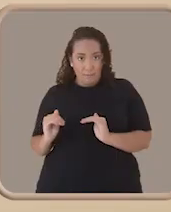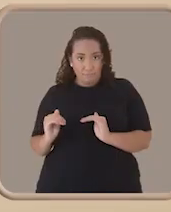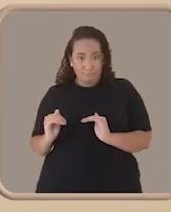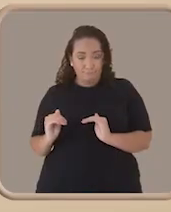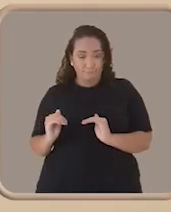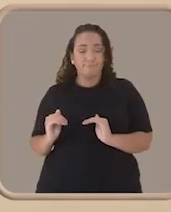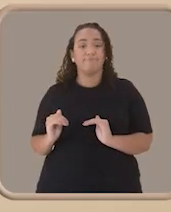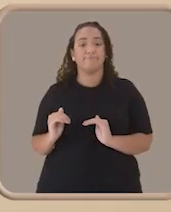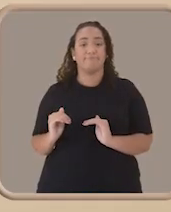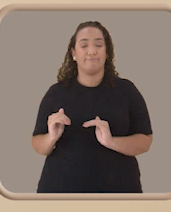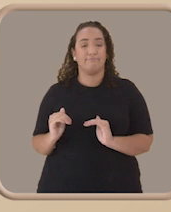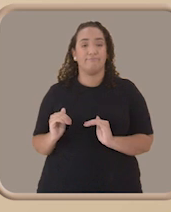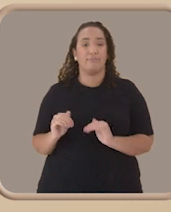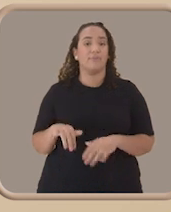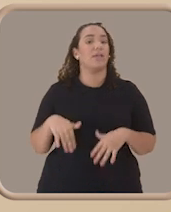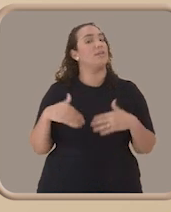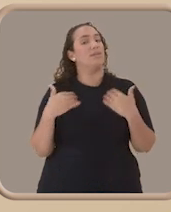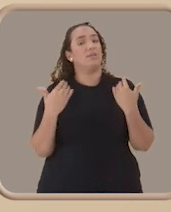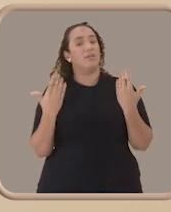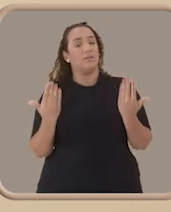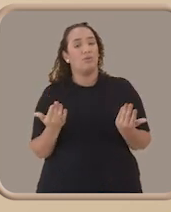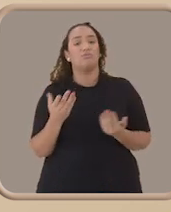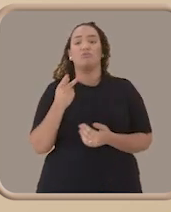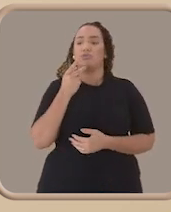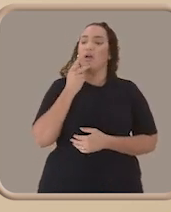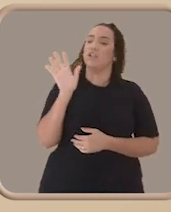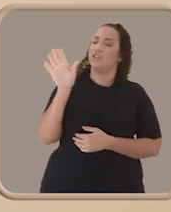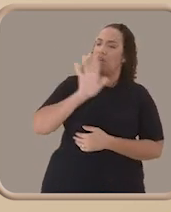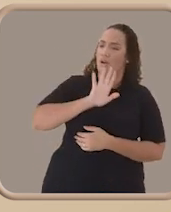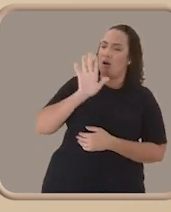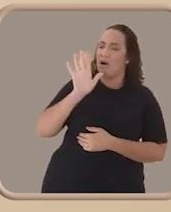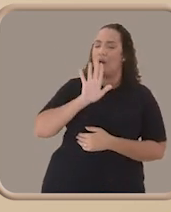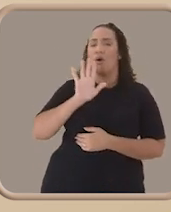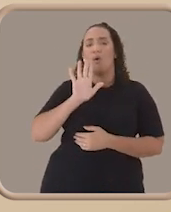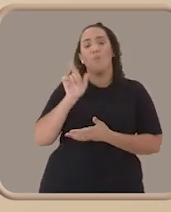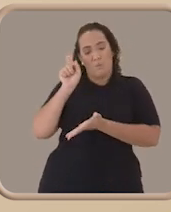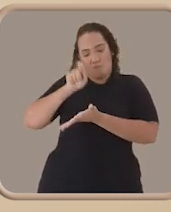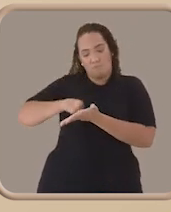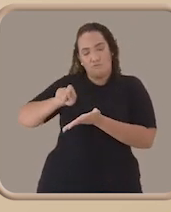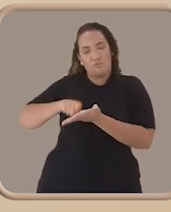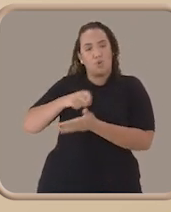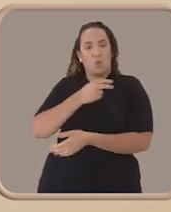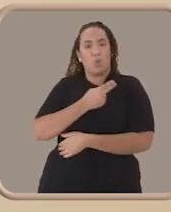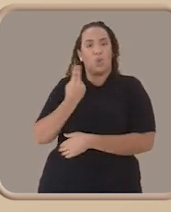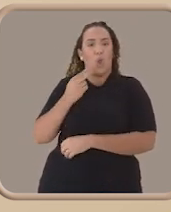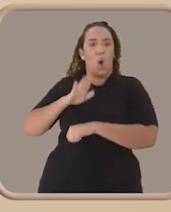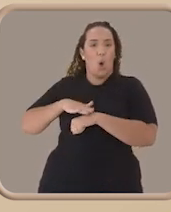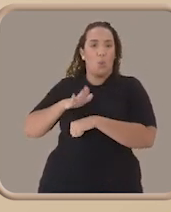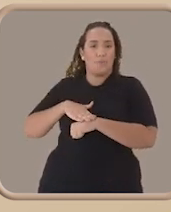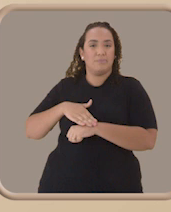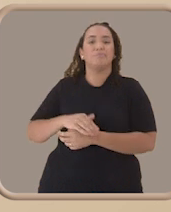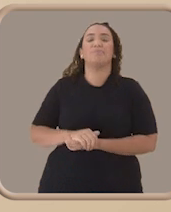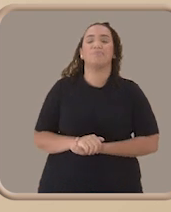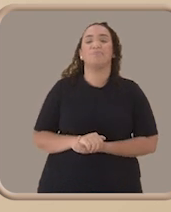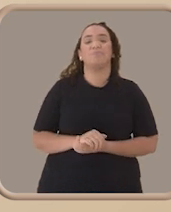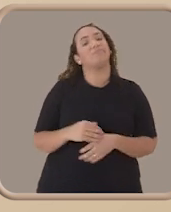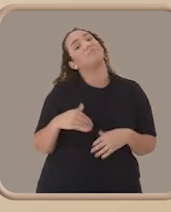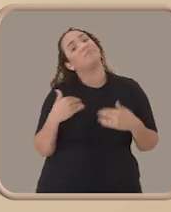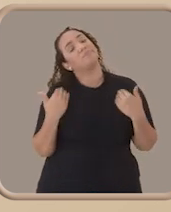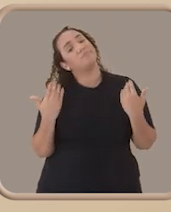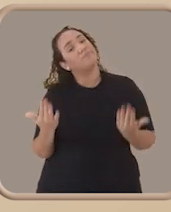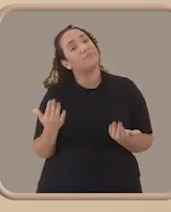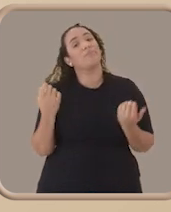Então, depois de colocar a despedida, é só assinar com seu nome. Sendo assim, não